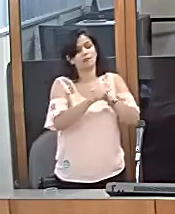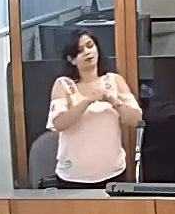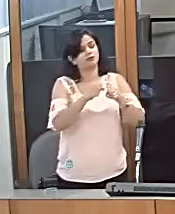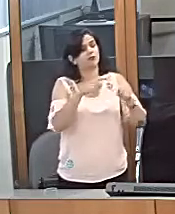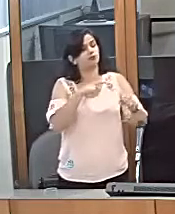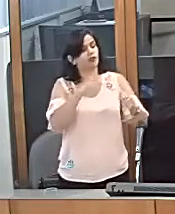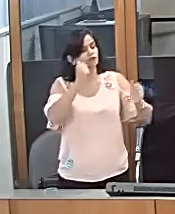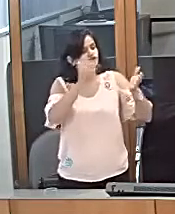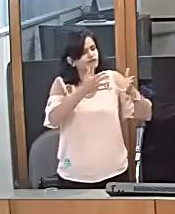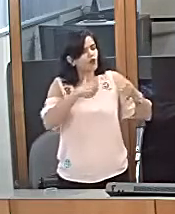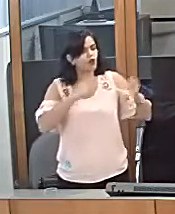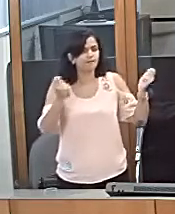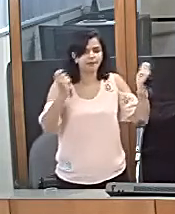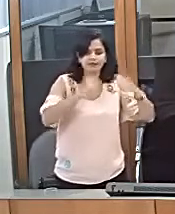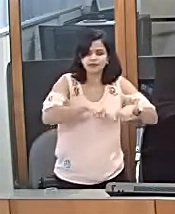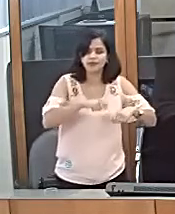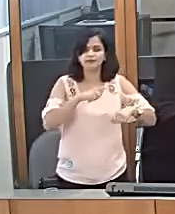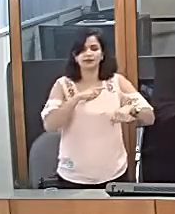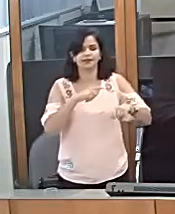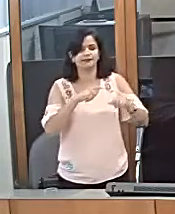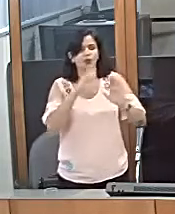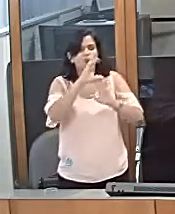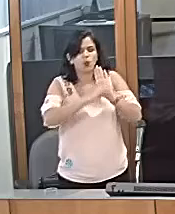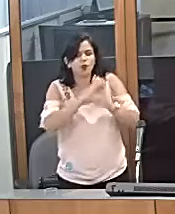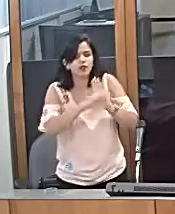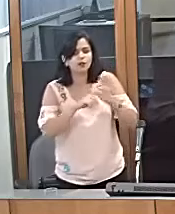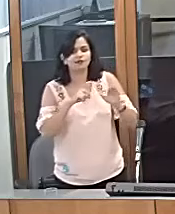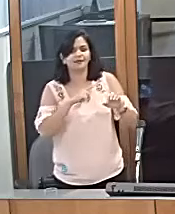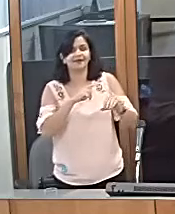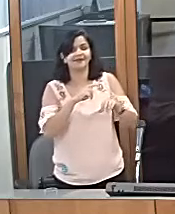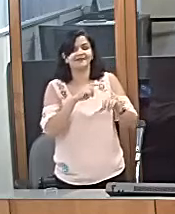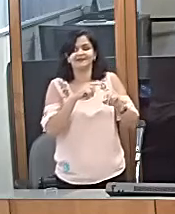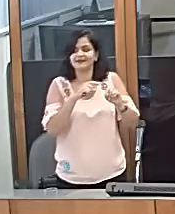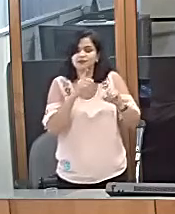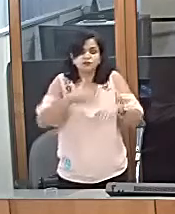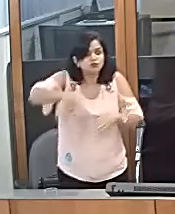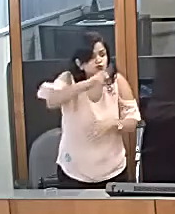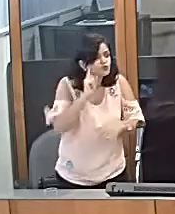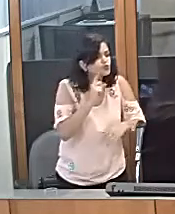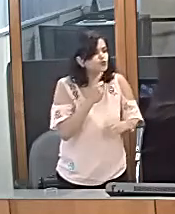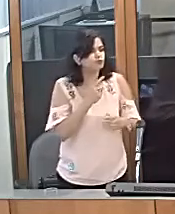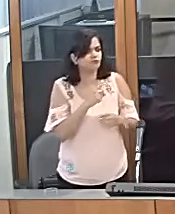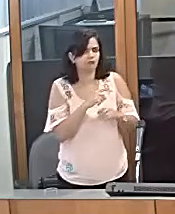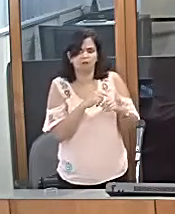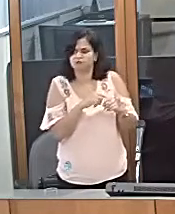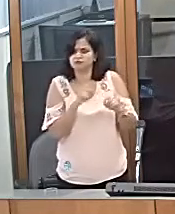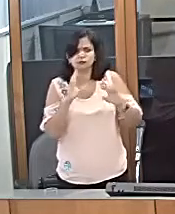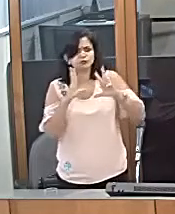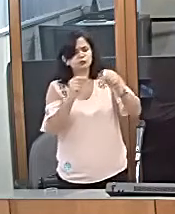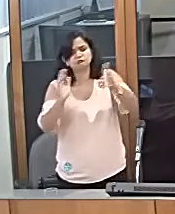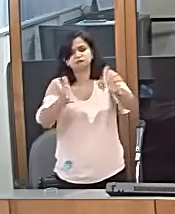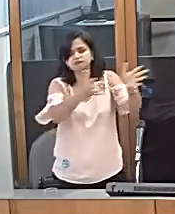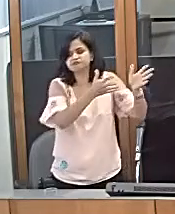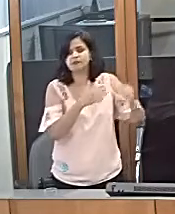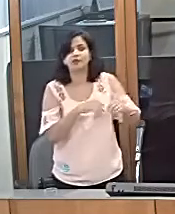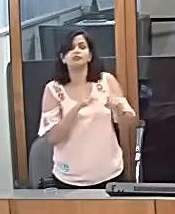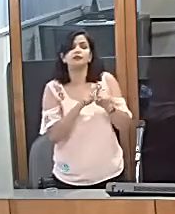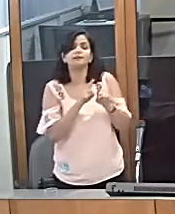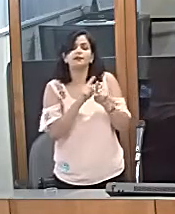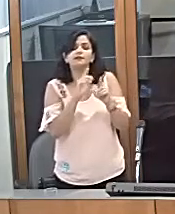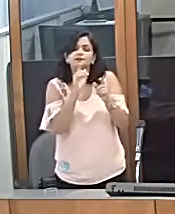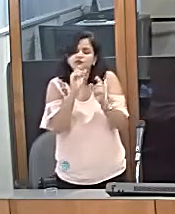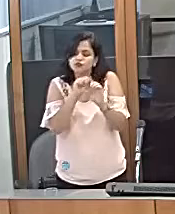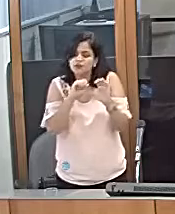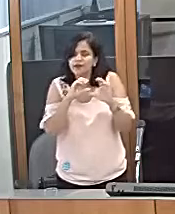língua, língua de instrução, isso sim garante a formação, isso sim garante uma competência, um currículo específico nesta